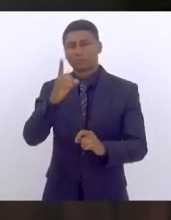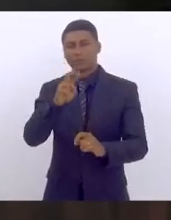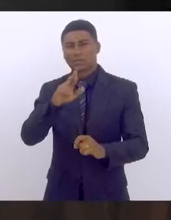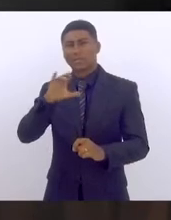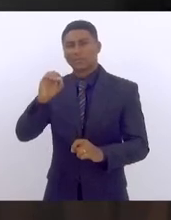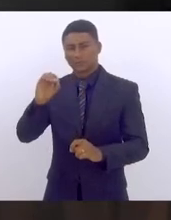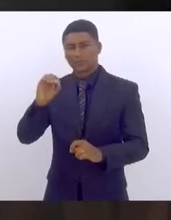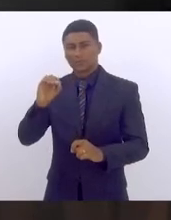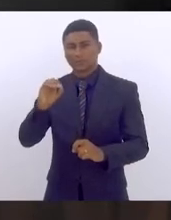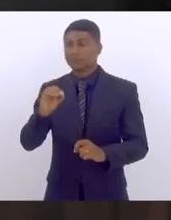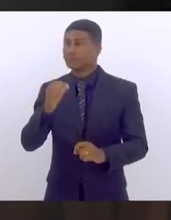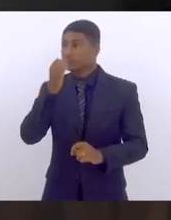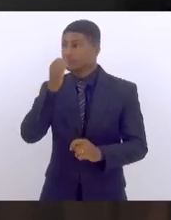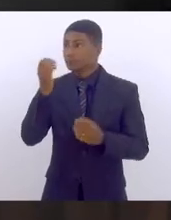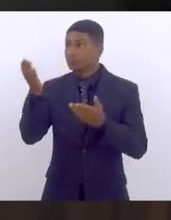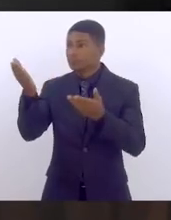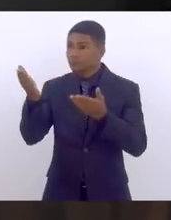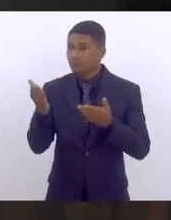muito bem-vindos.